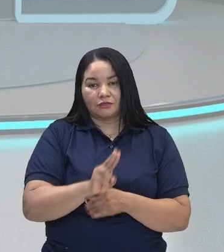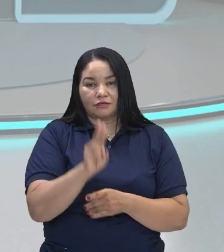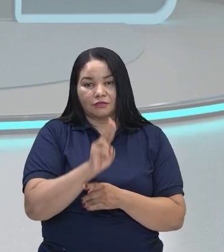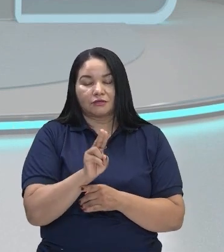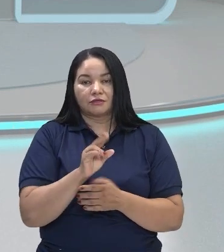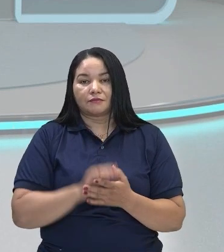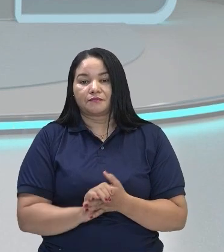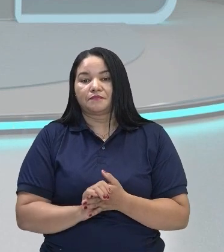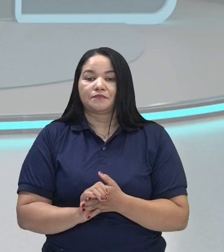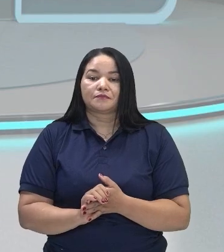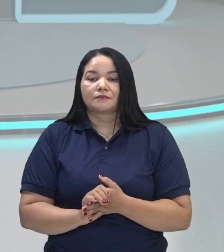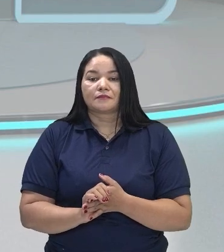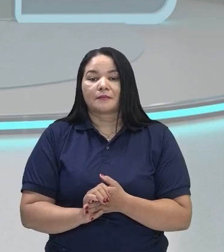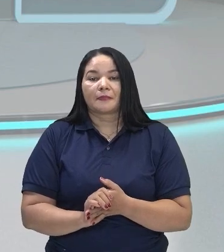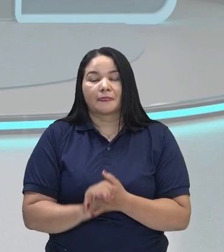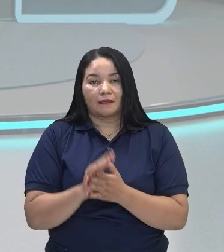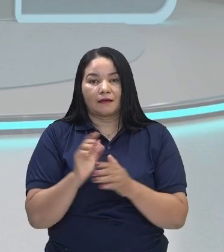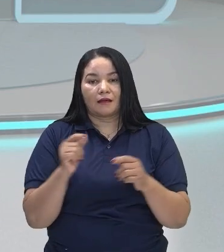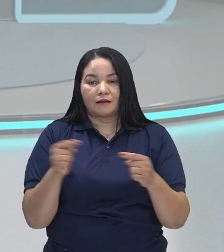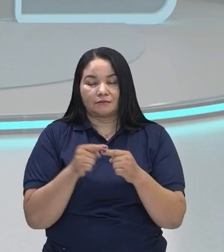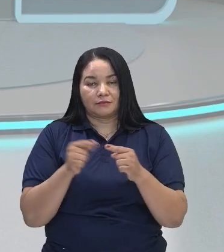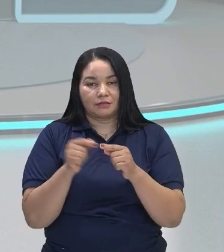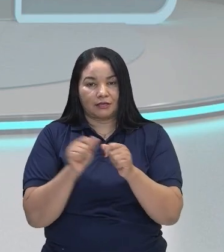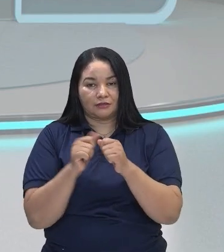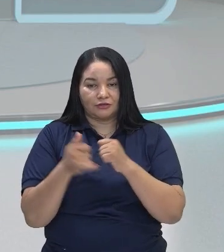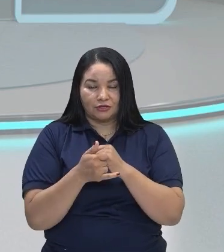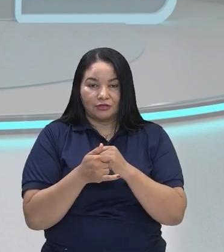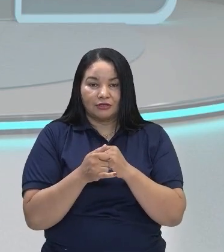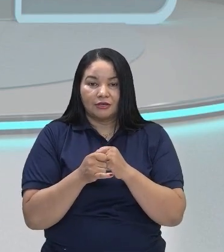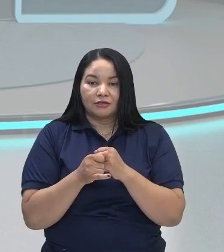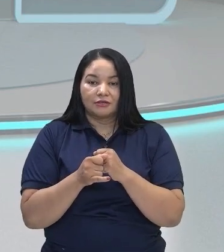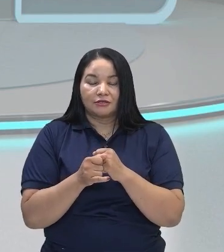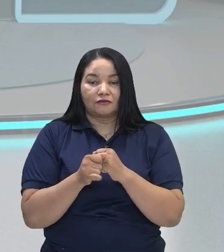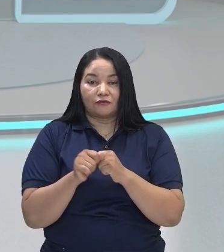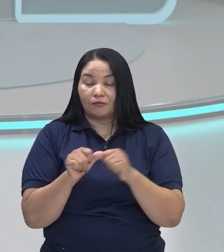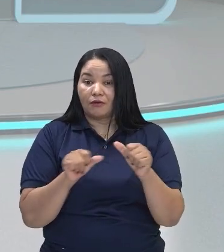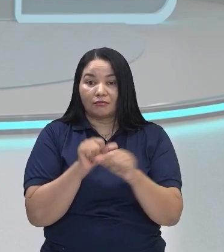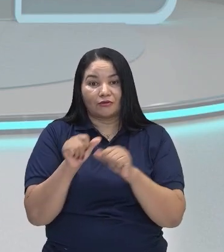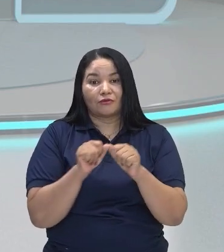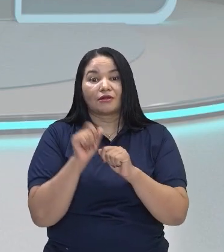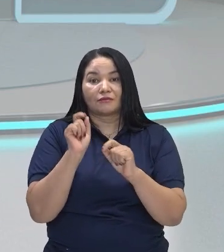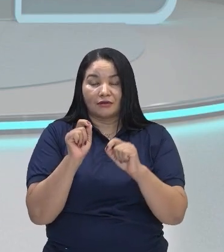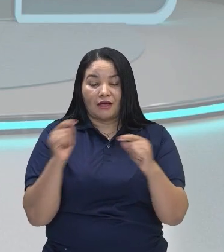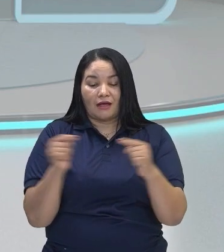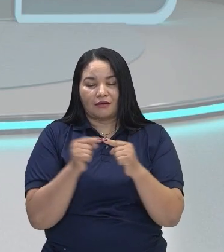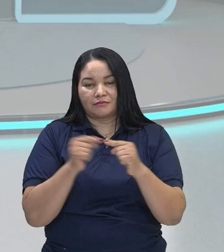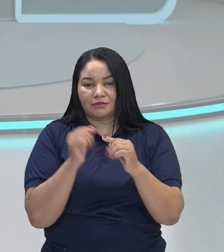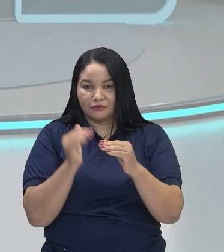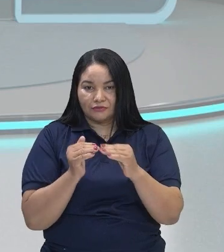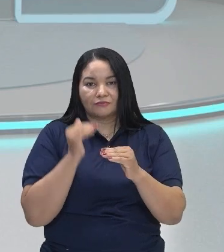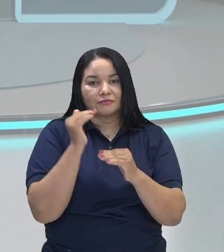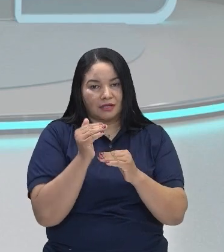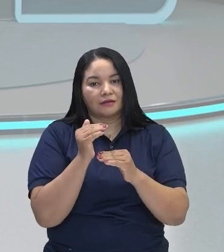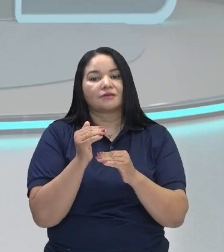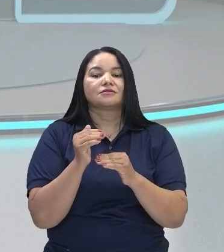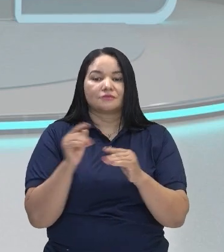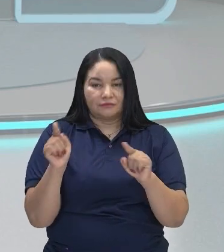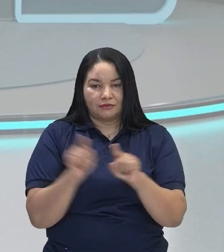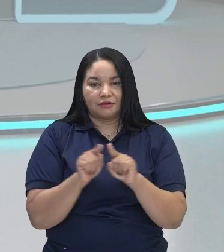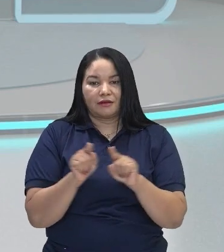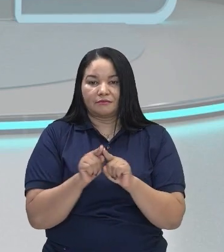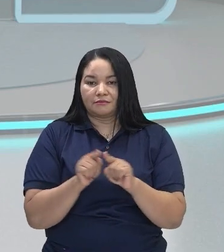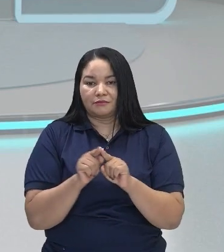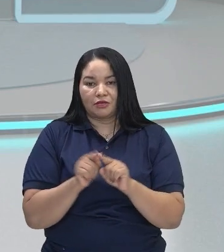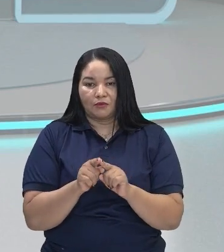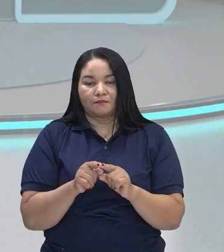esse adjetivo aqui, para transformá-lo, então, na sua forma superlativa, tá? São esses 3